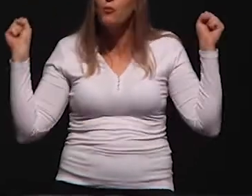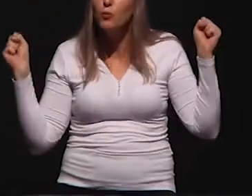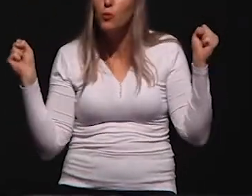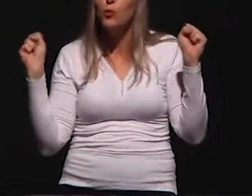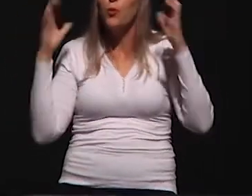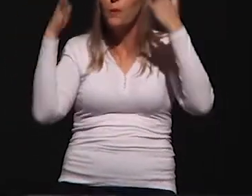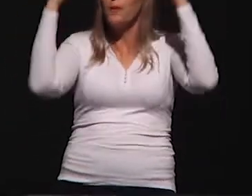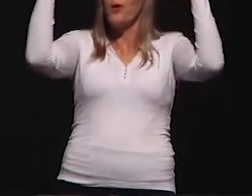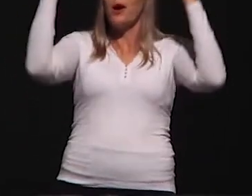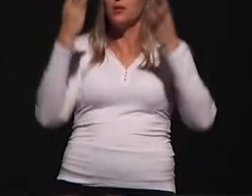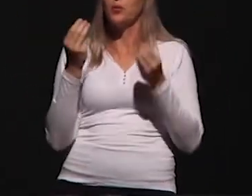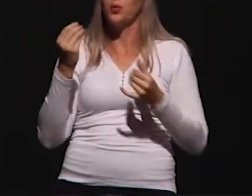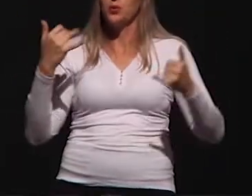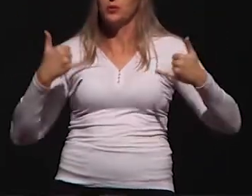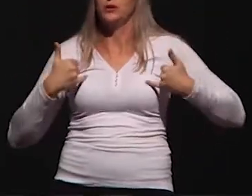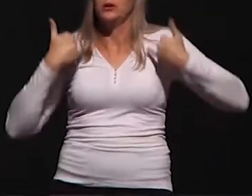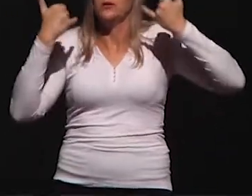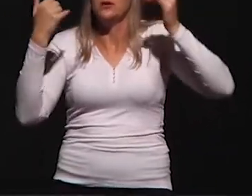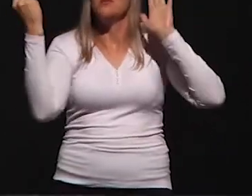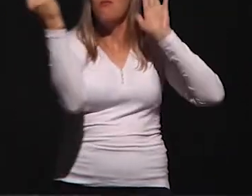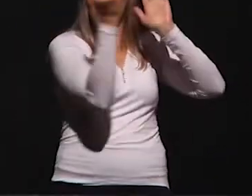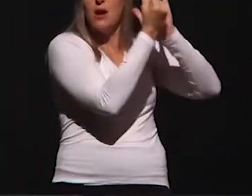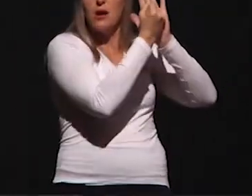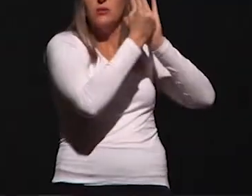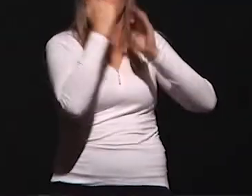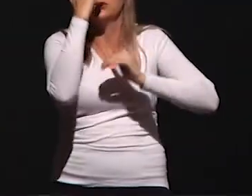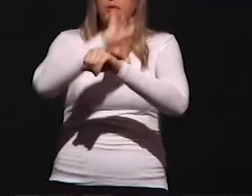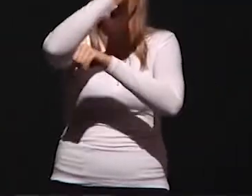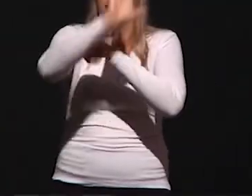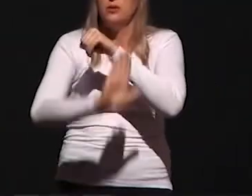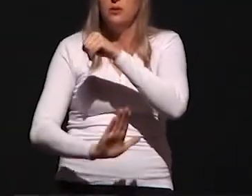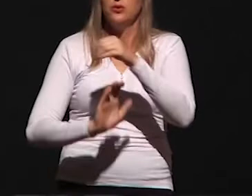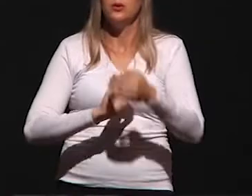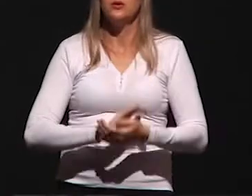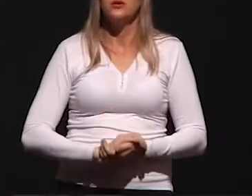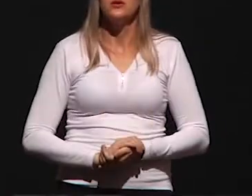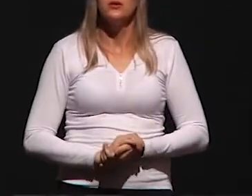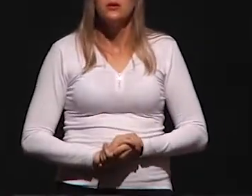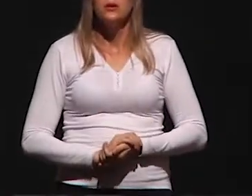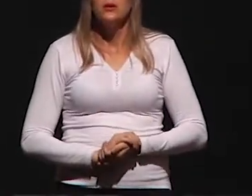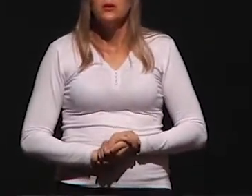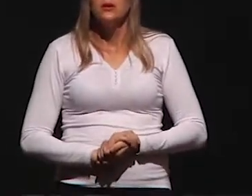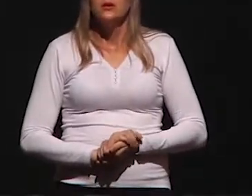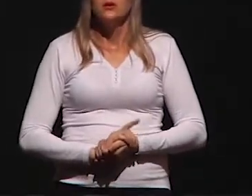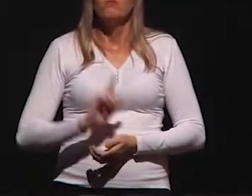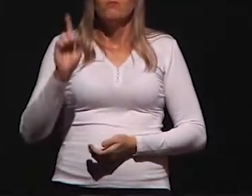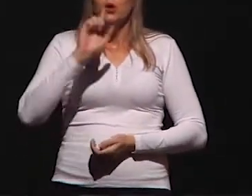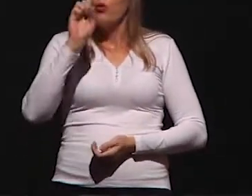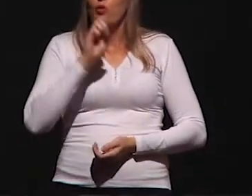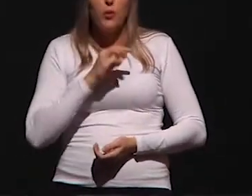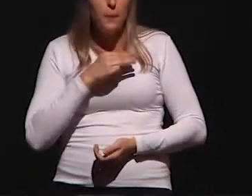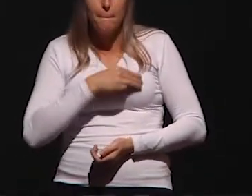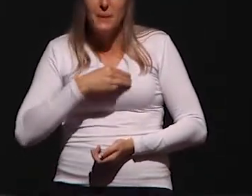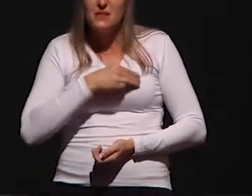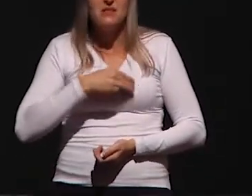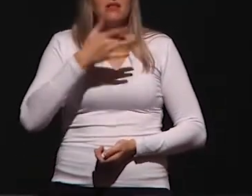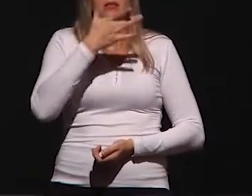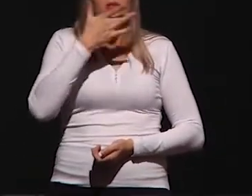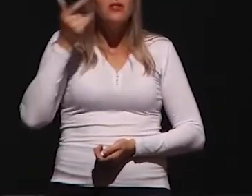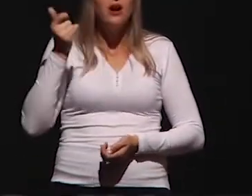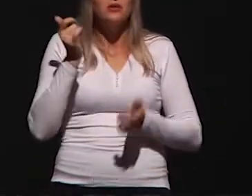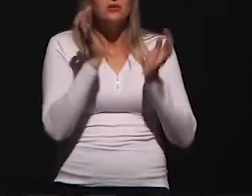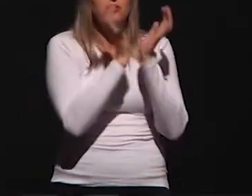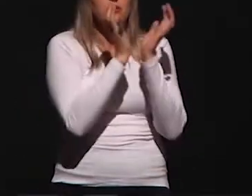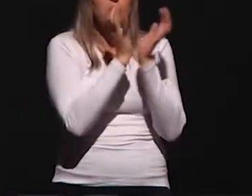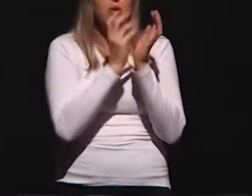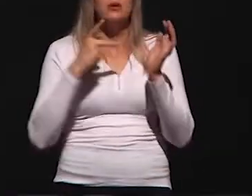desenvolvimento econômico, social e cultural. Não foi uma missão fácil aos nobres